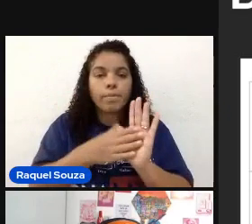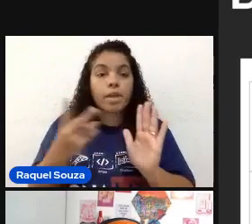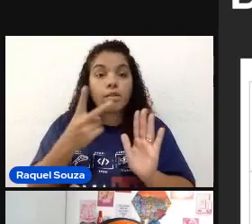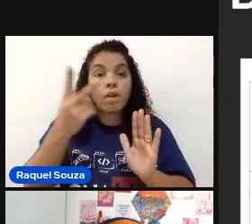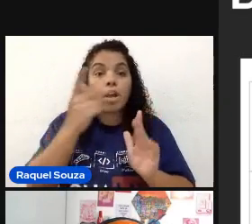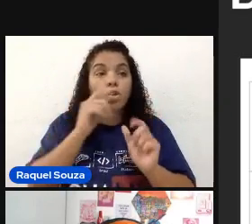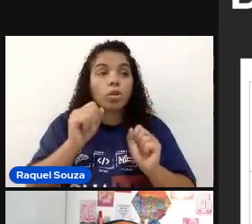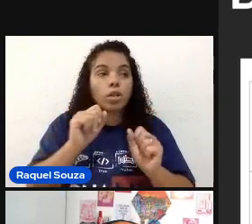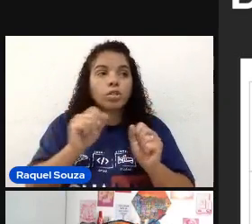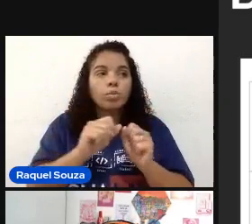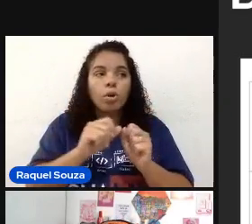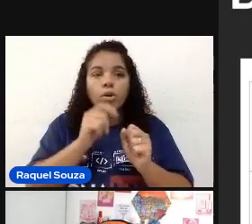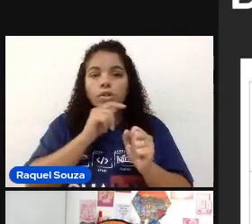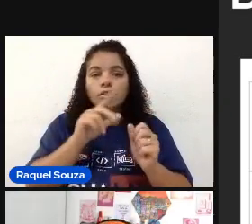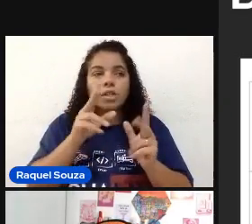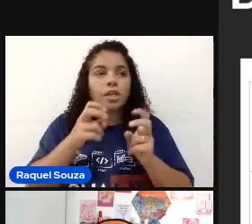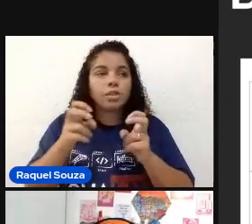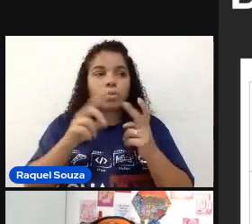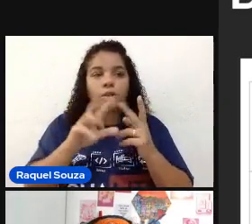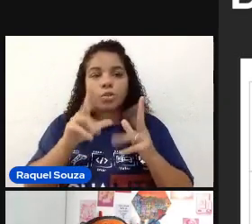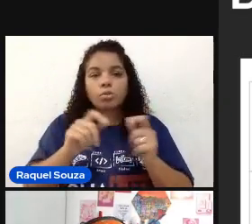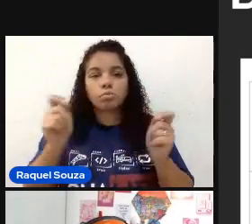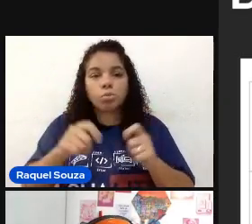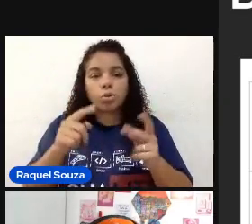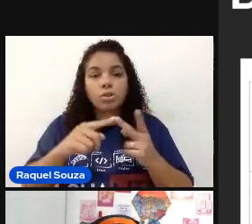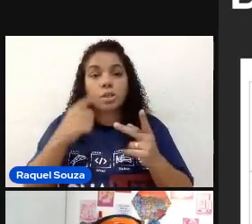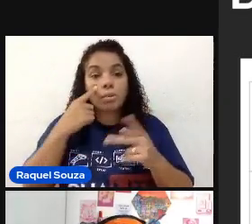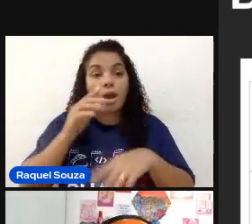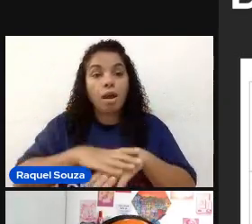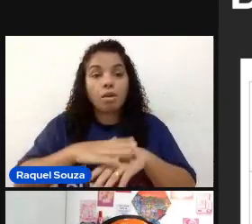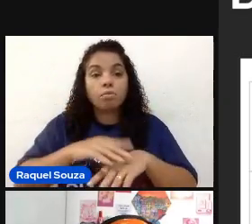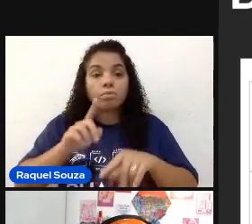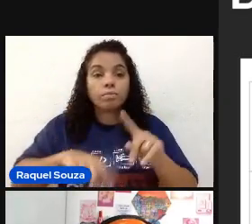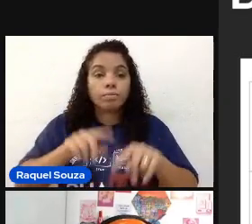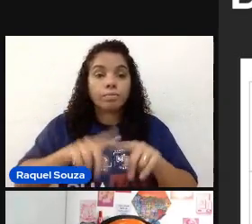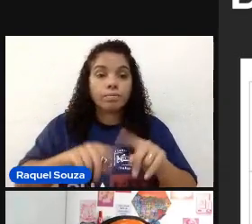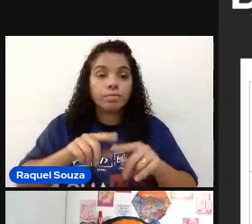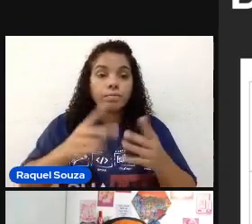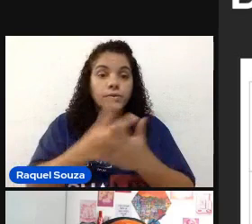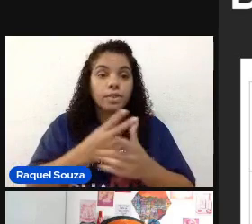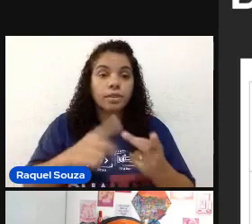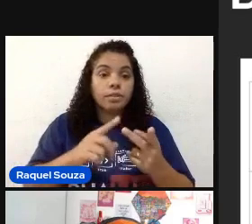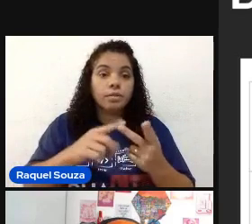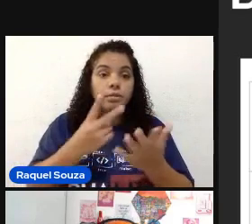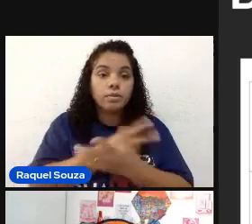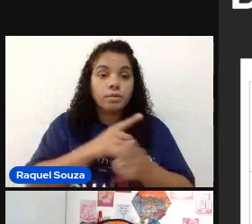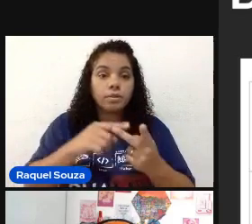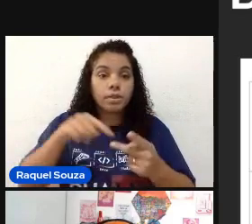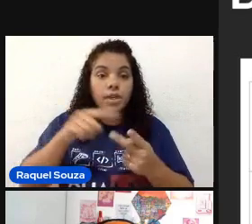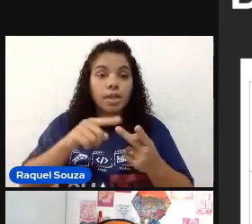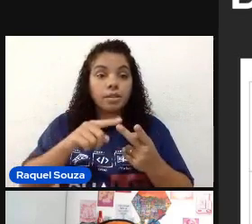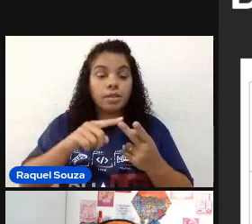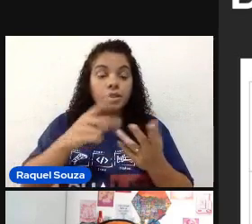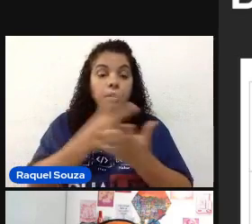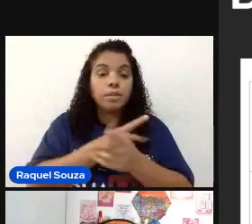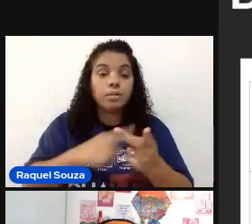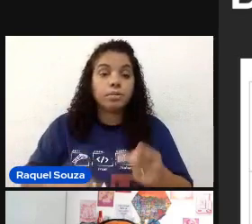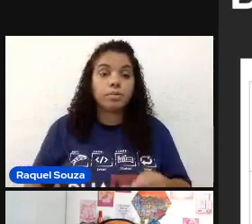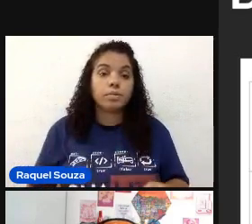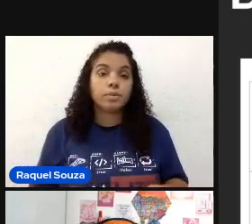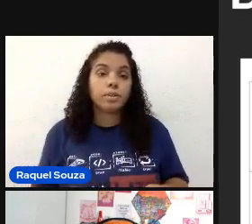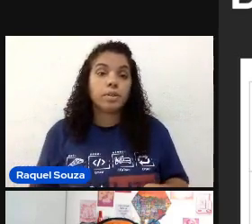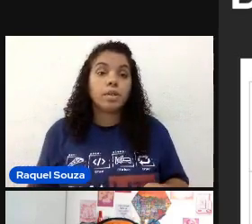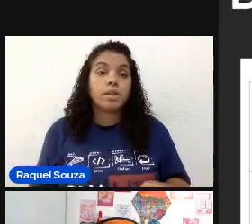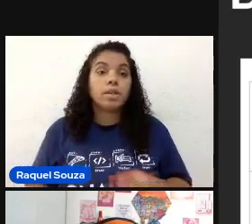explorado todas as possibilidades que o meu produto ou meu serviço possa oferecer. O bloco de analgésico, ele descreve